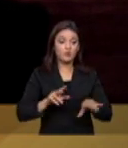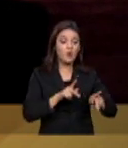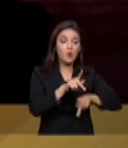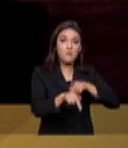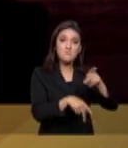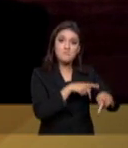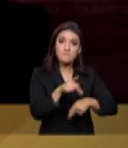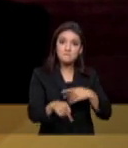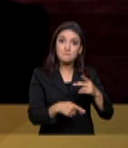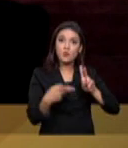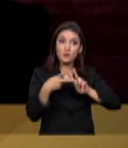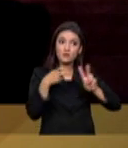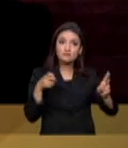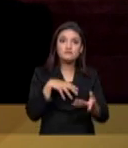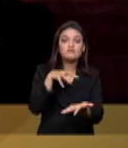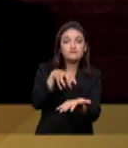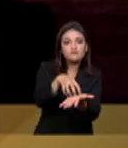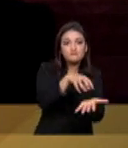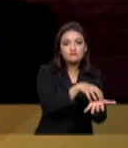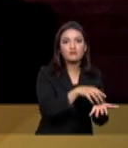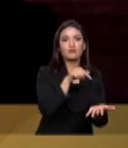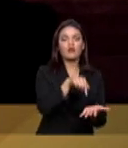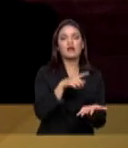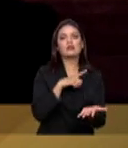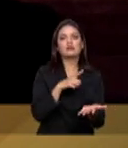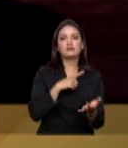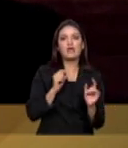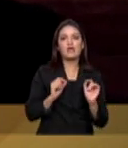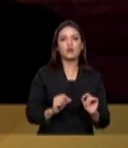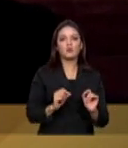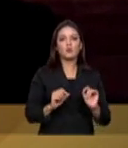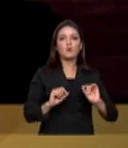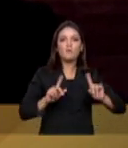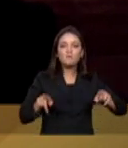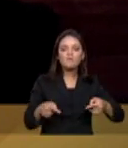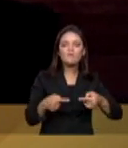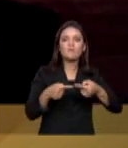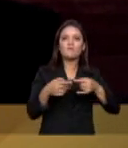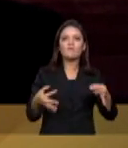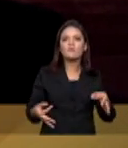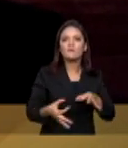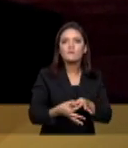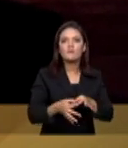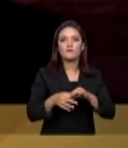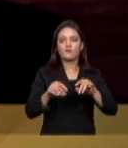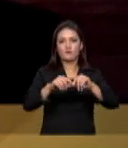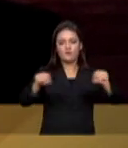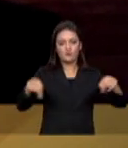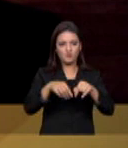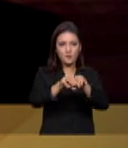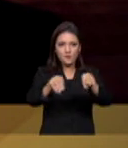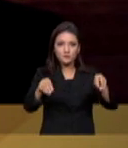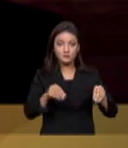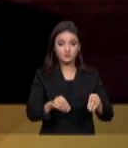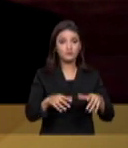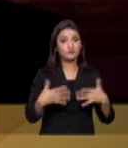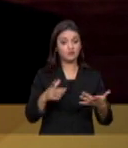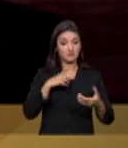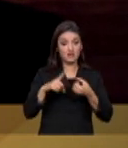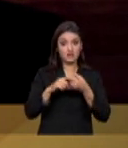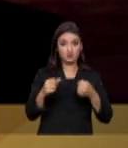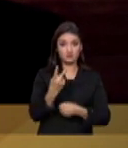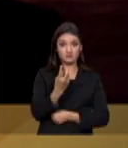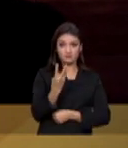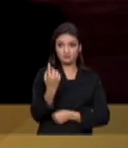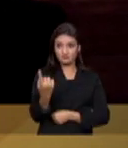indígena possui uma relação com o território que ocupa eu disposto no artigo 231